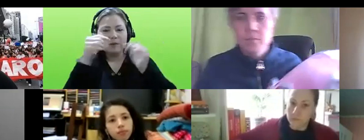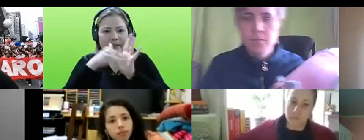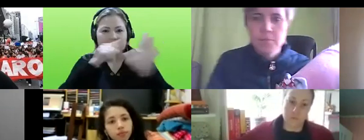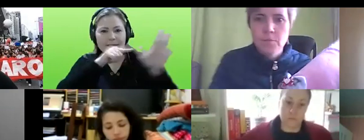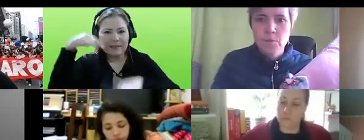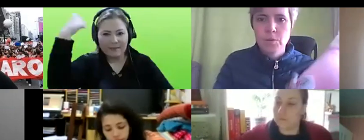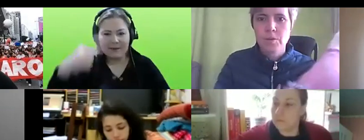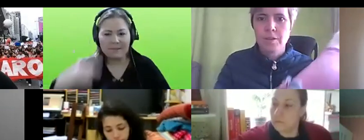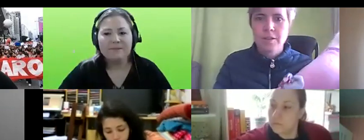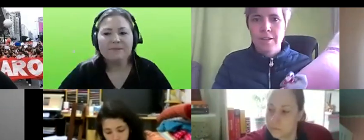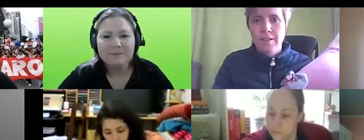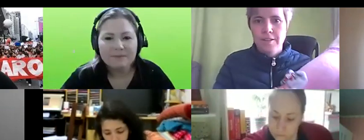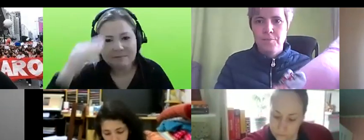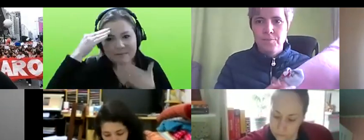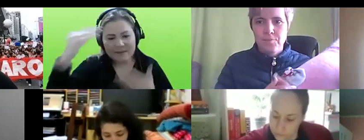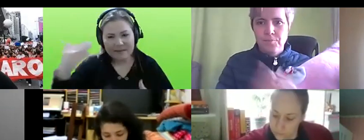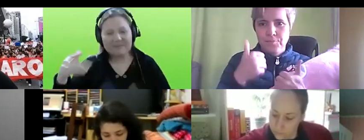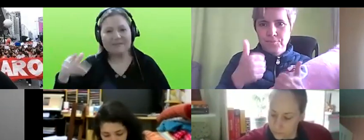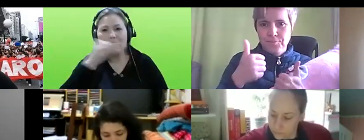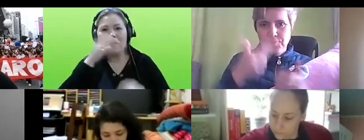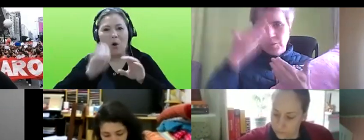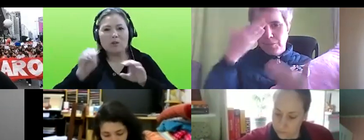Muito obrigado, Emily. Boa banca.